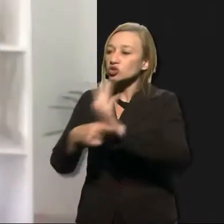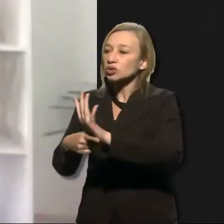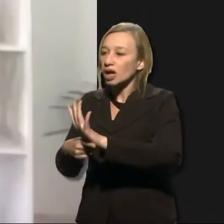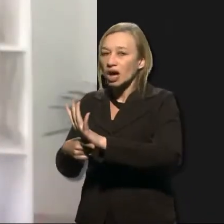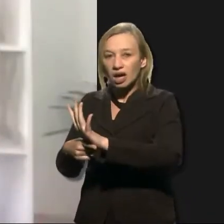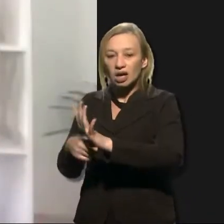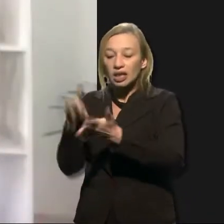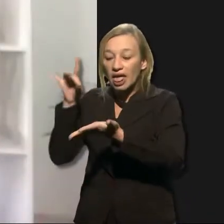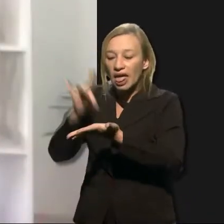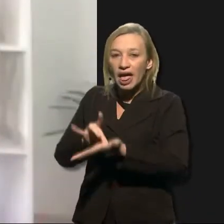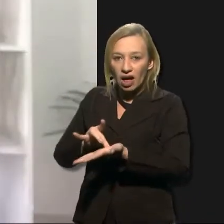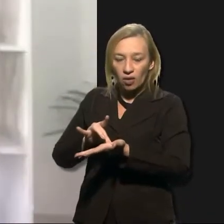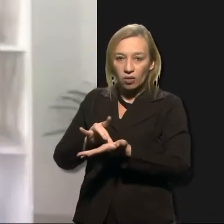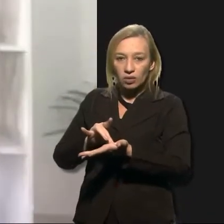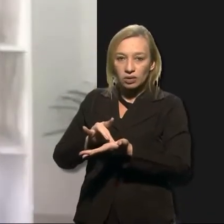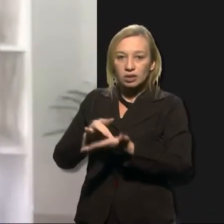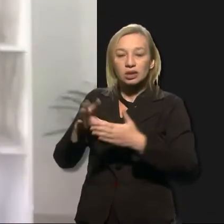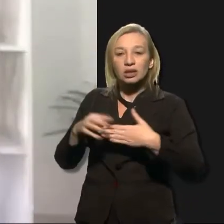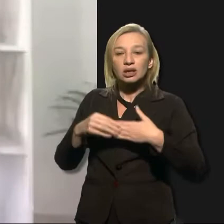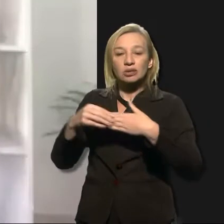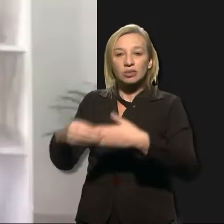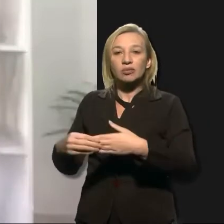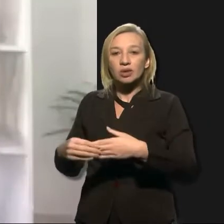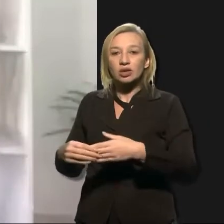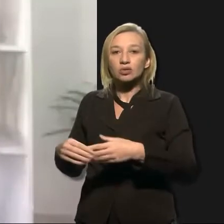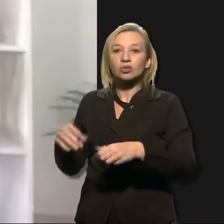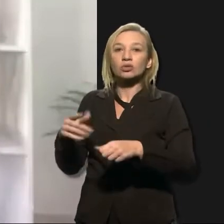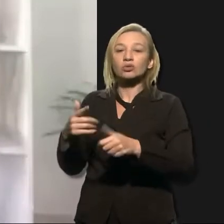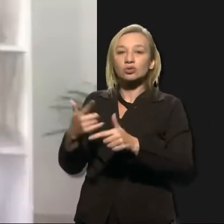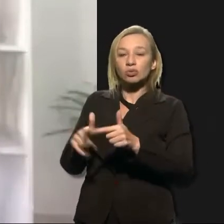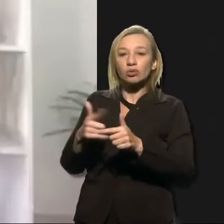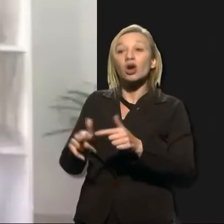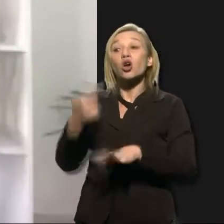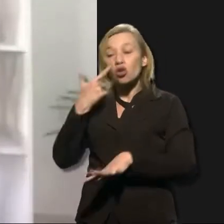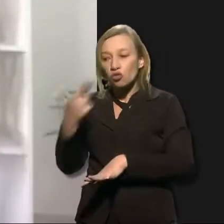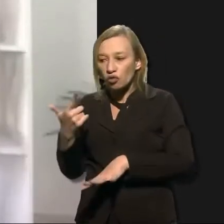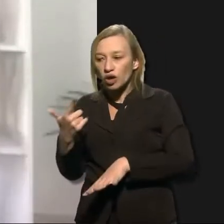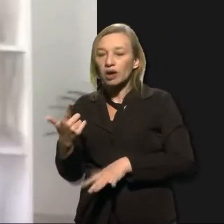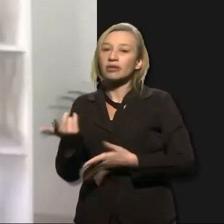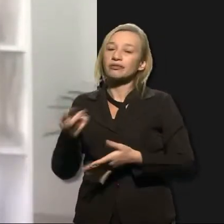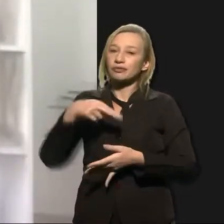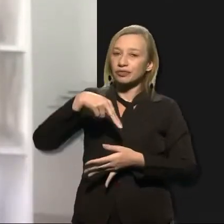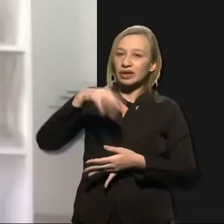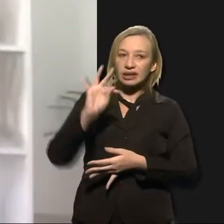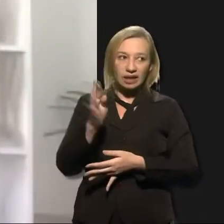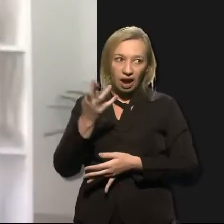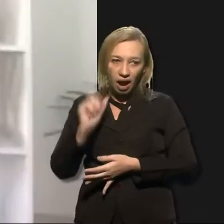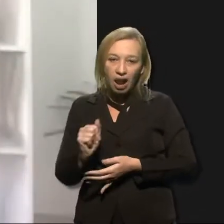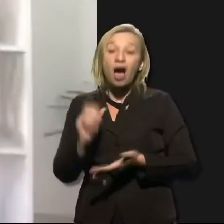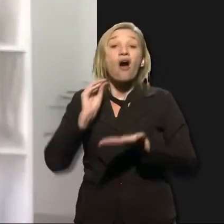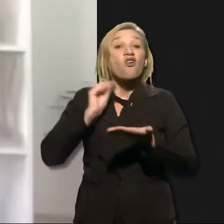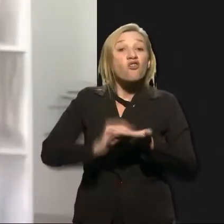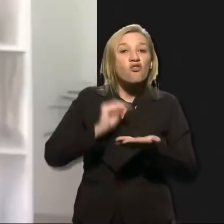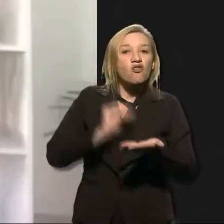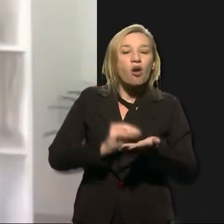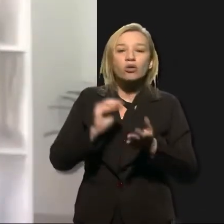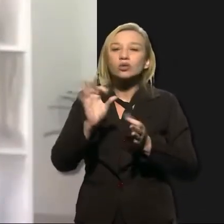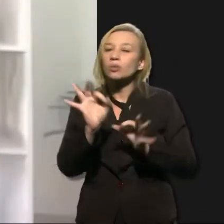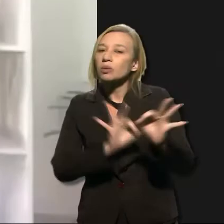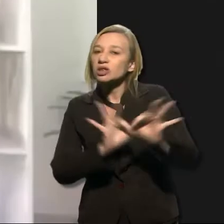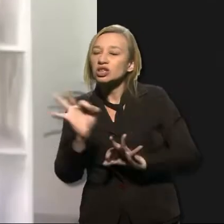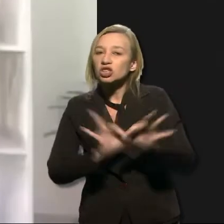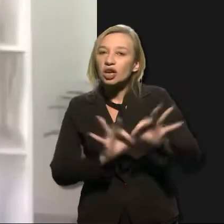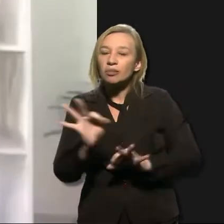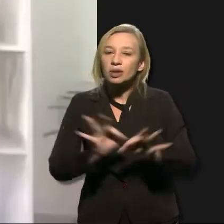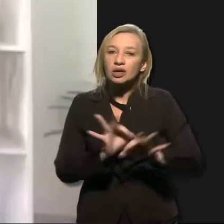conformar toda uma situação de atendimento real e de encaminhamento das demandas, porque a gente vê, inclusive, Natália,